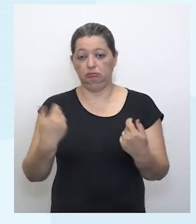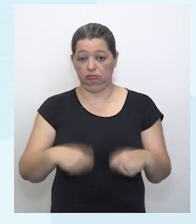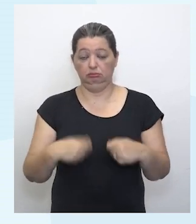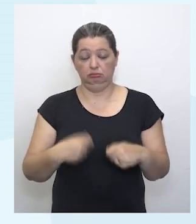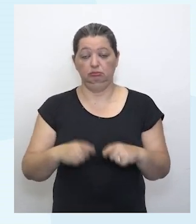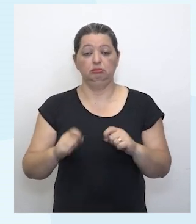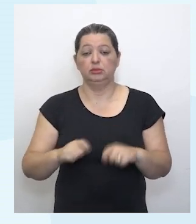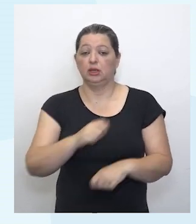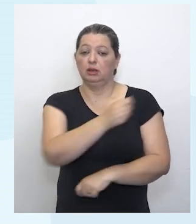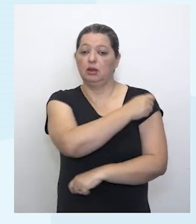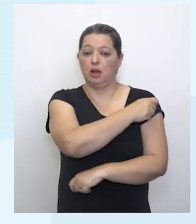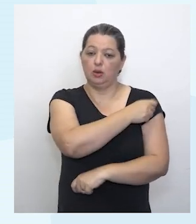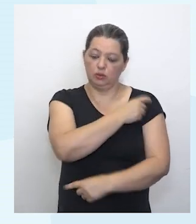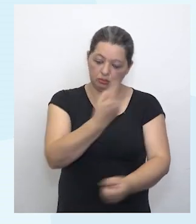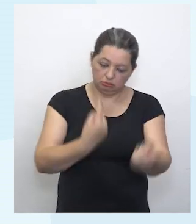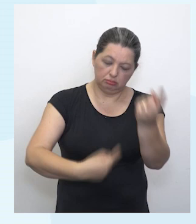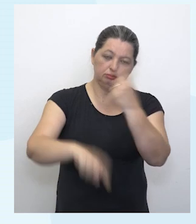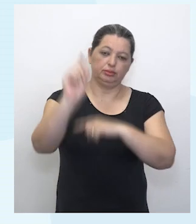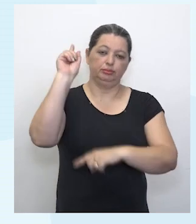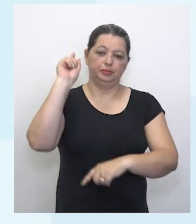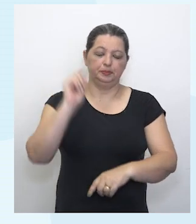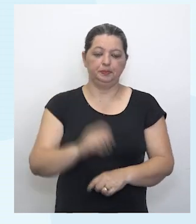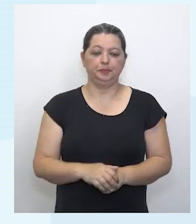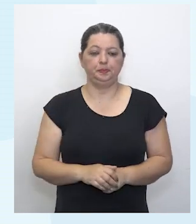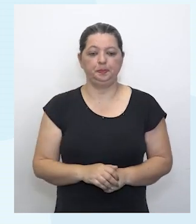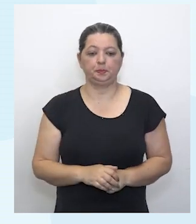estudante avance, né? Então,